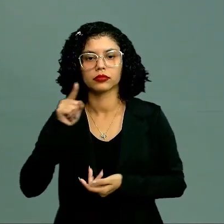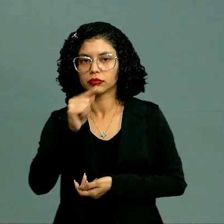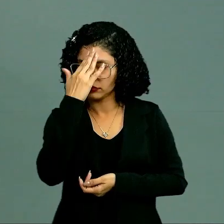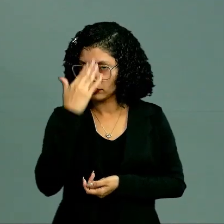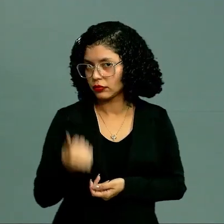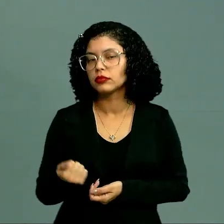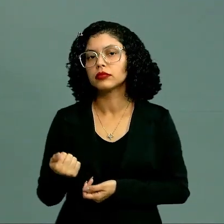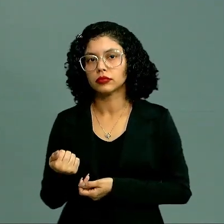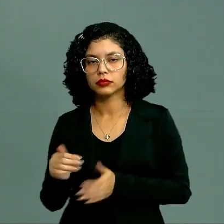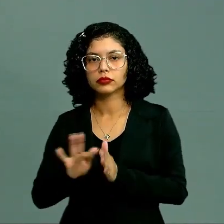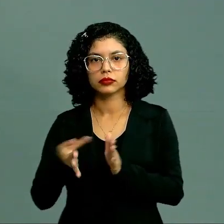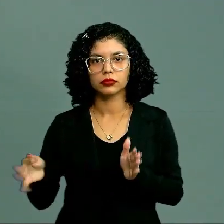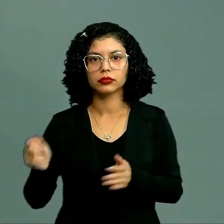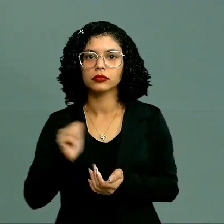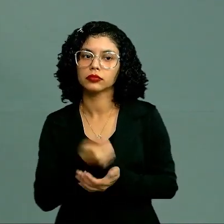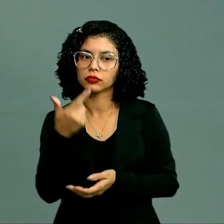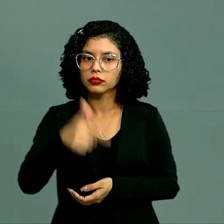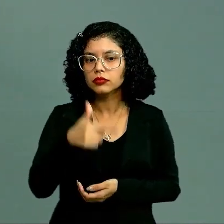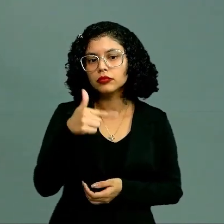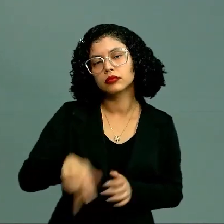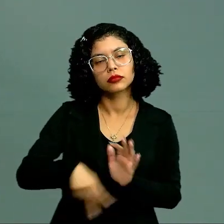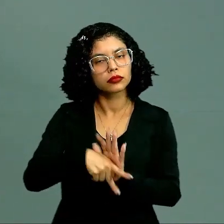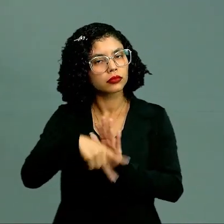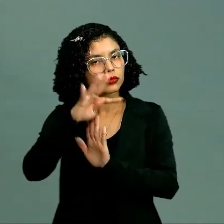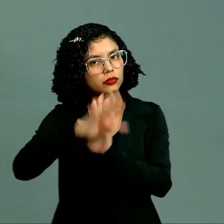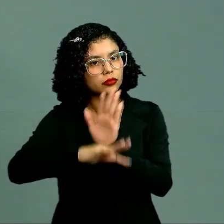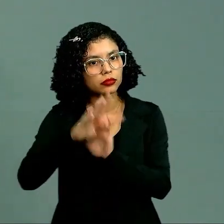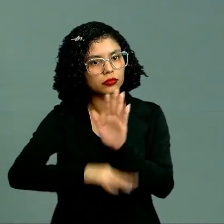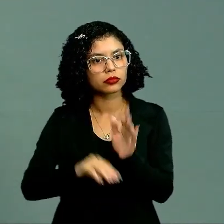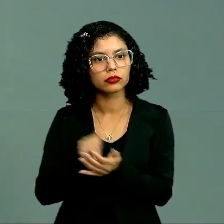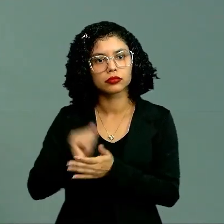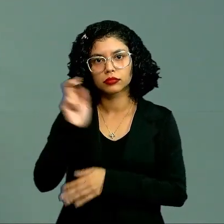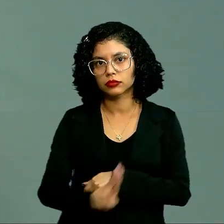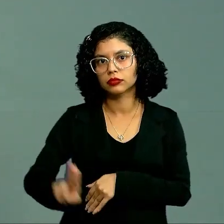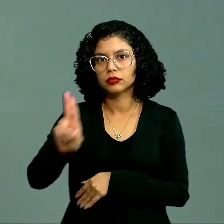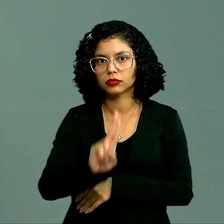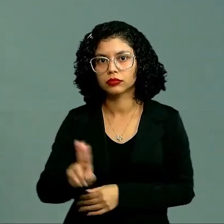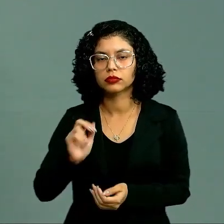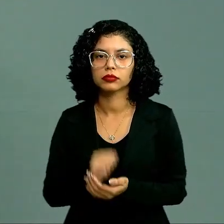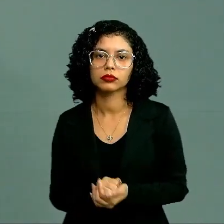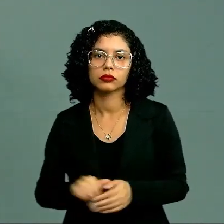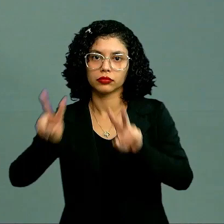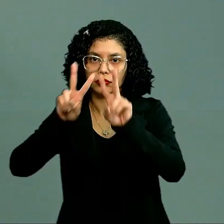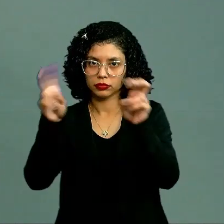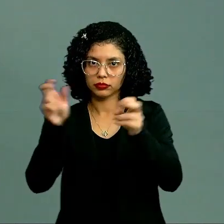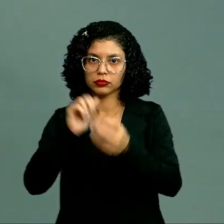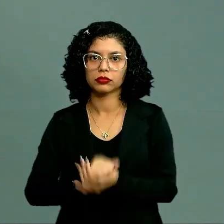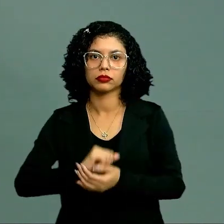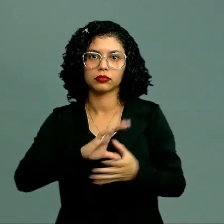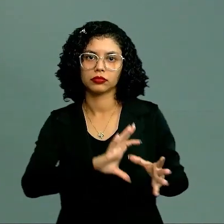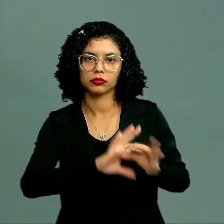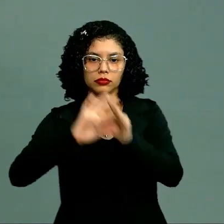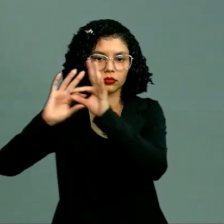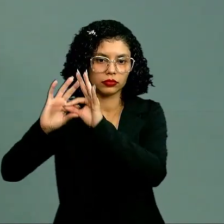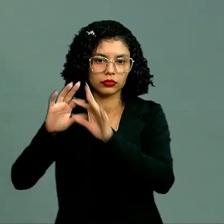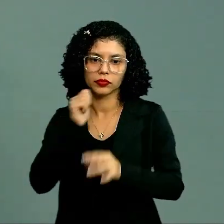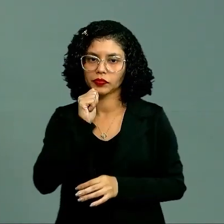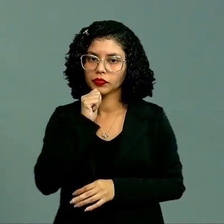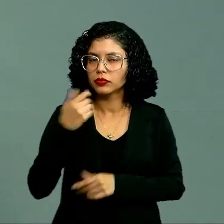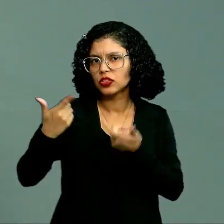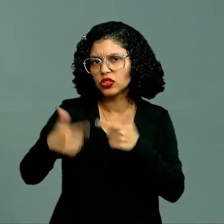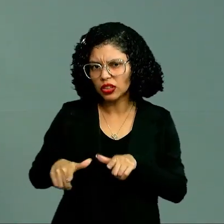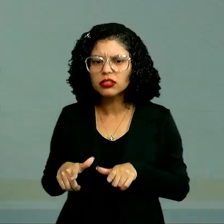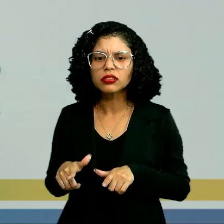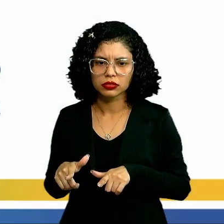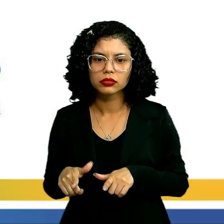que a função não é ser repetitivo dentro do texto. Então, nós utilizamos esses recursos coesivos para que o nosso texto não se torne